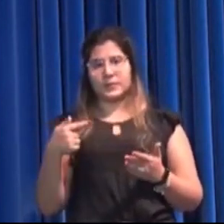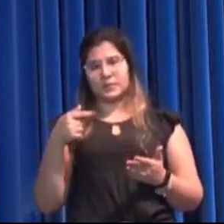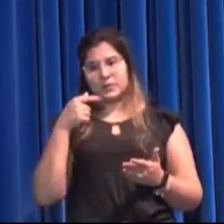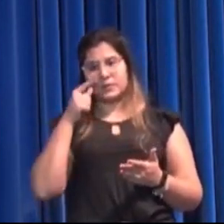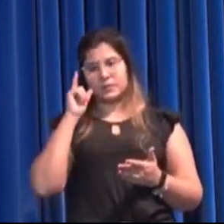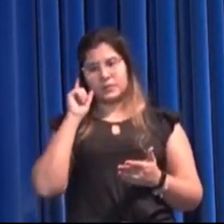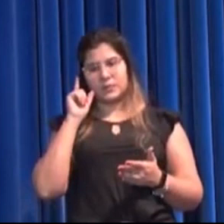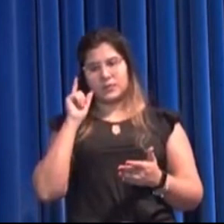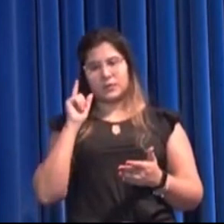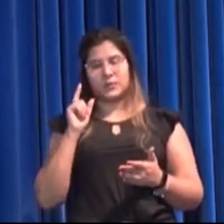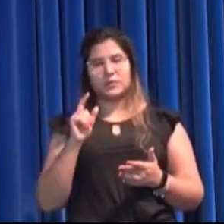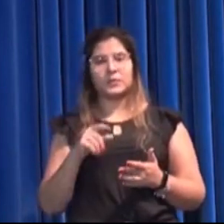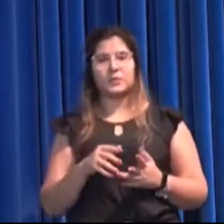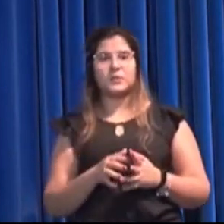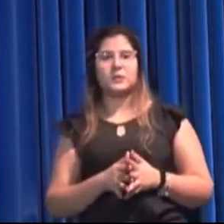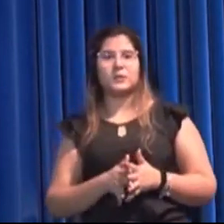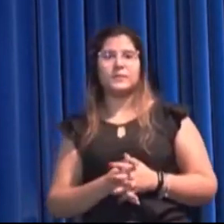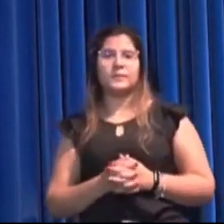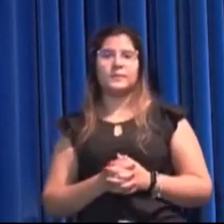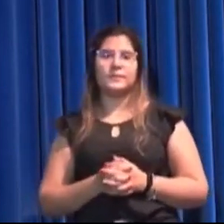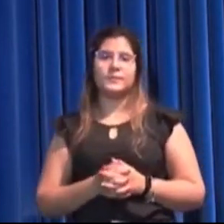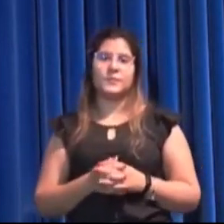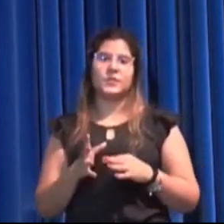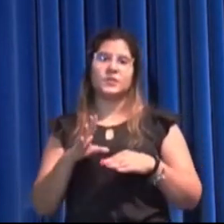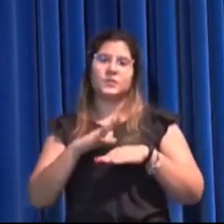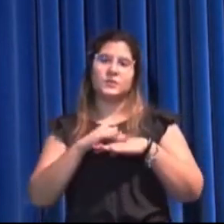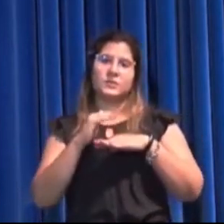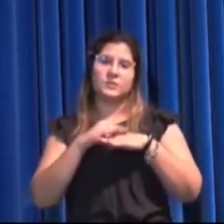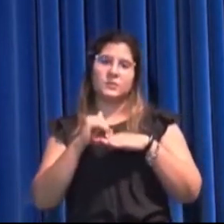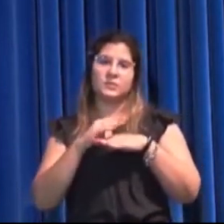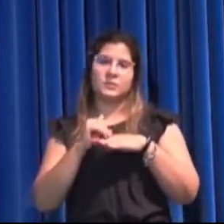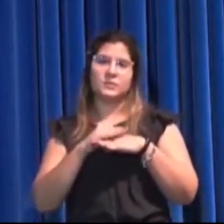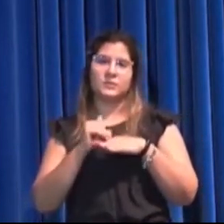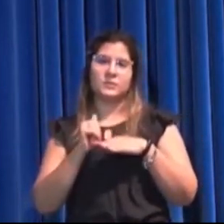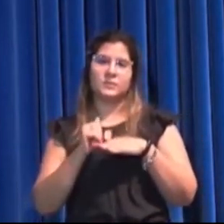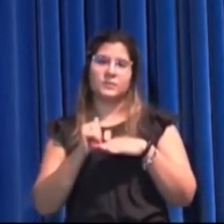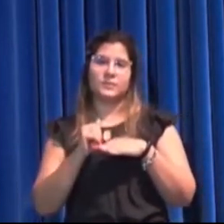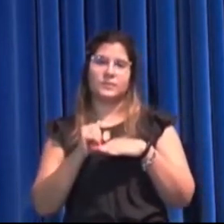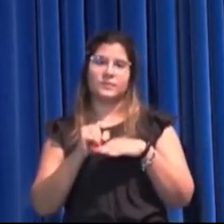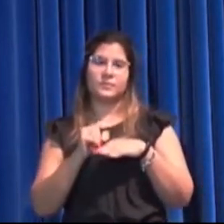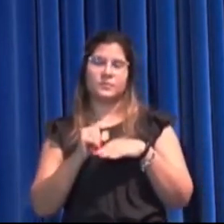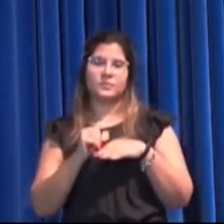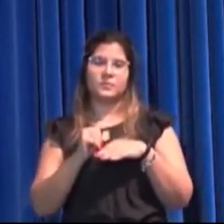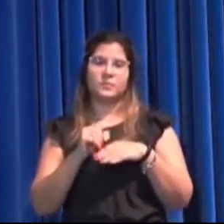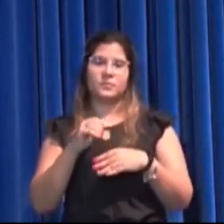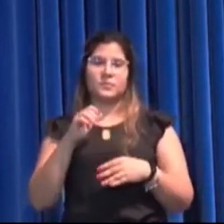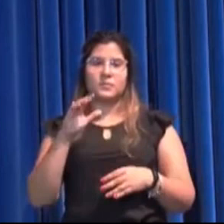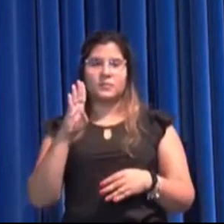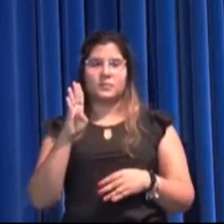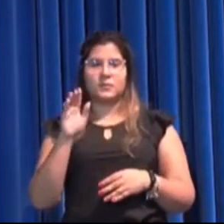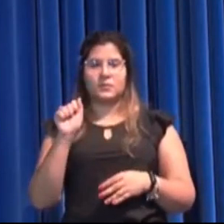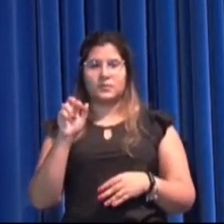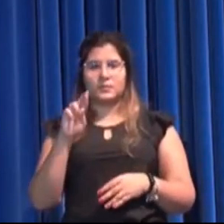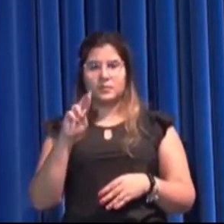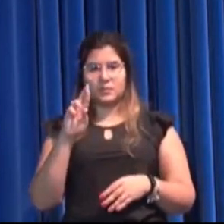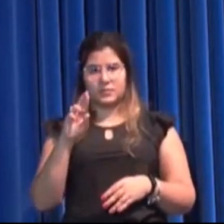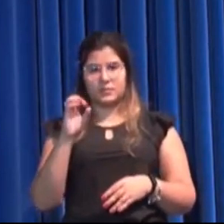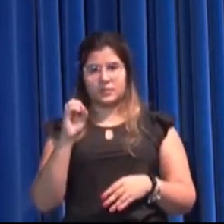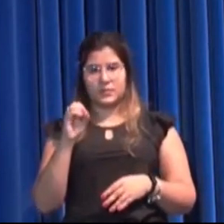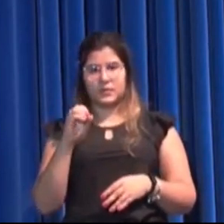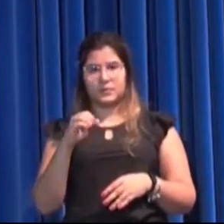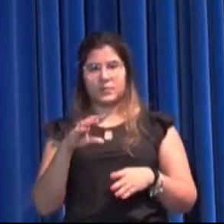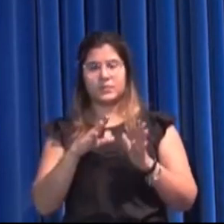escrito pelo pastor Antônio Buchaim, chama O Barro nas Mãos do Oleiro. E ele faz uma abordagem